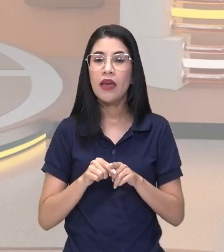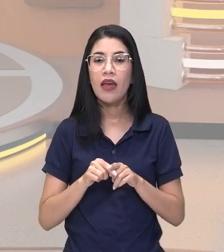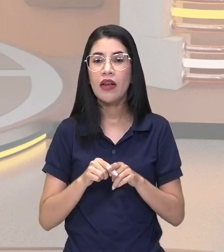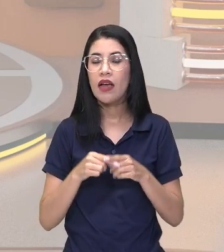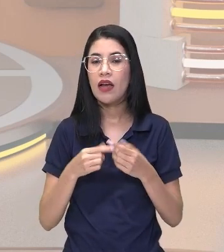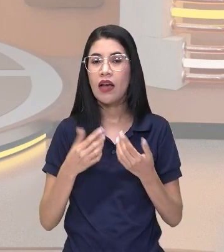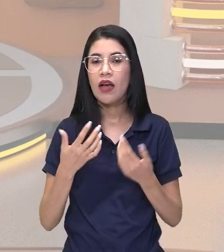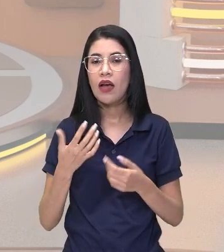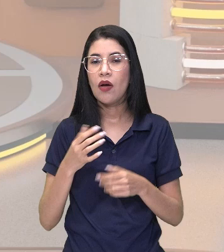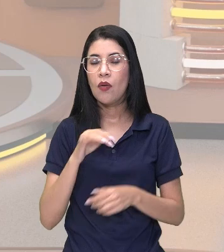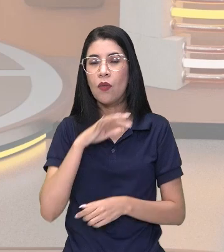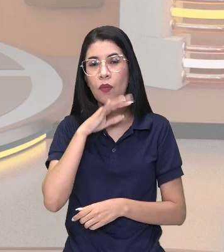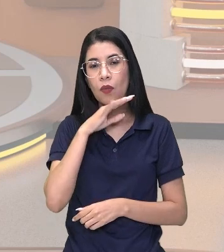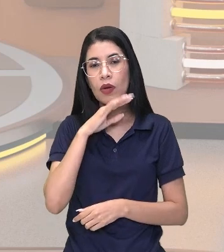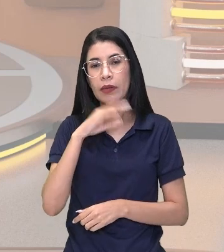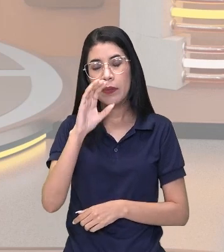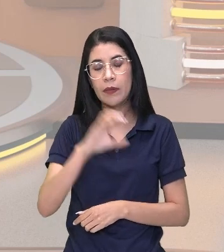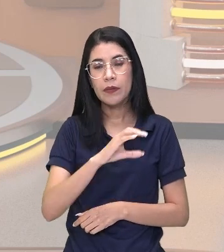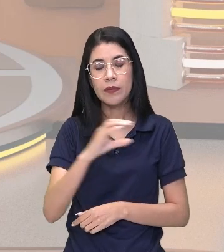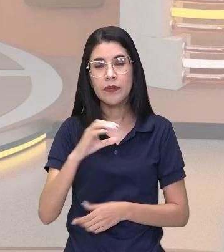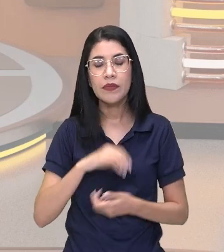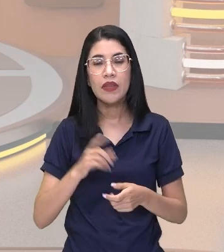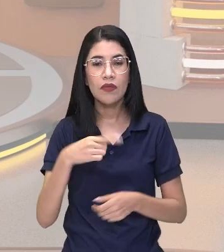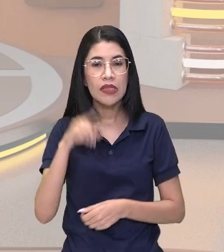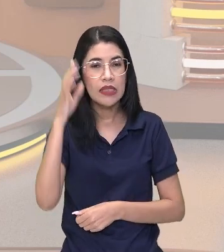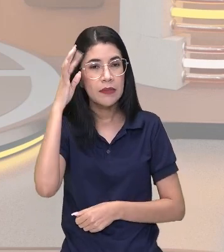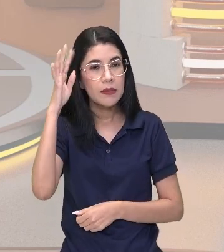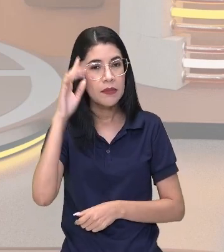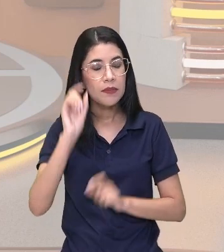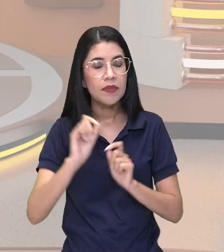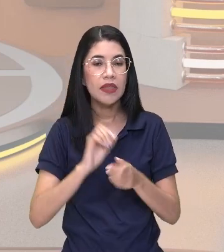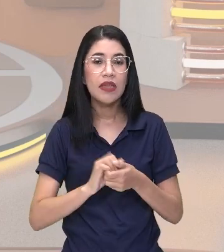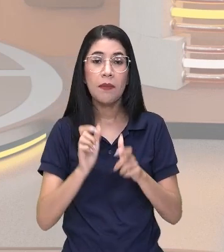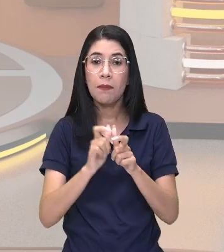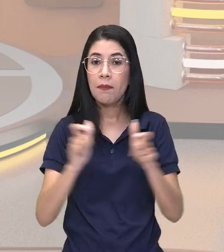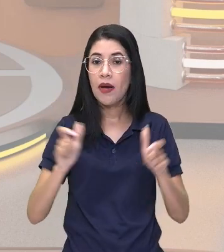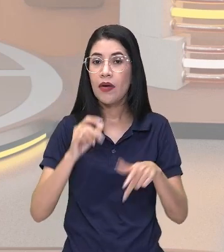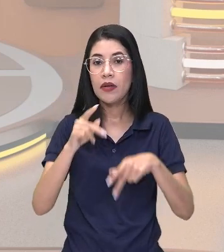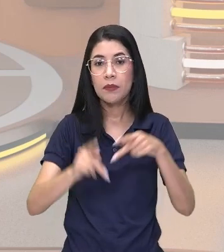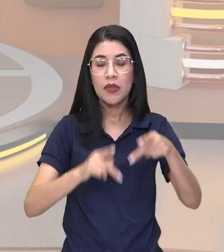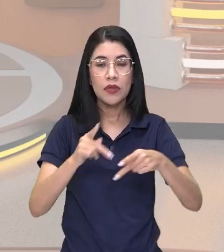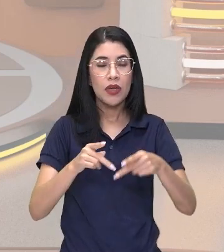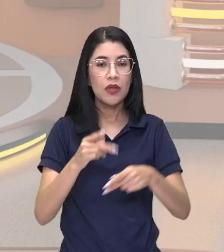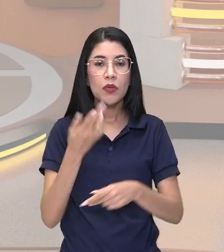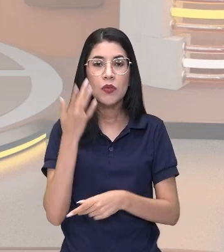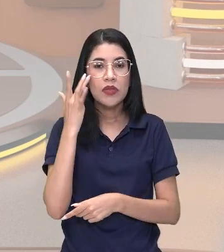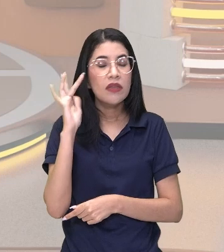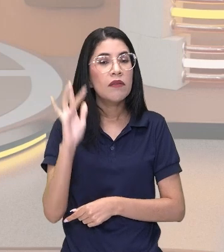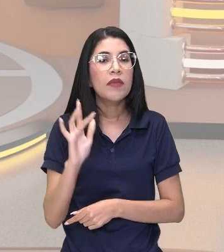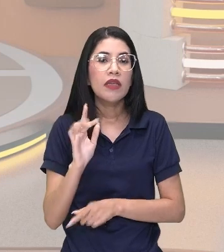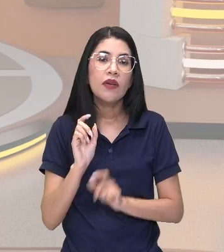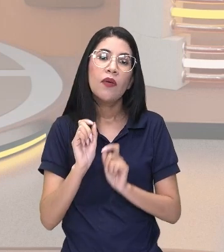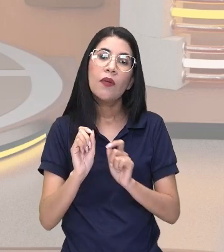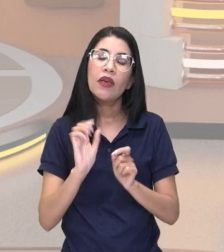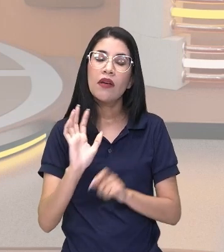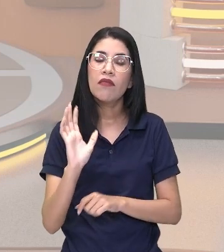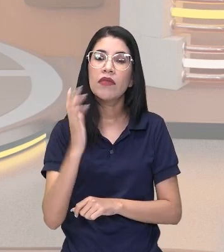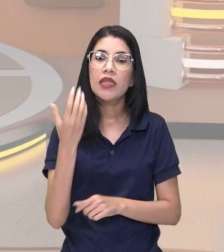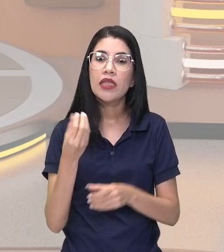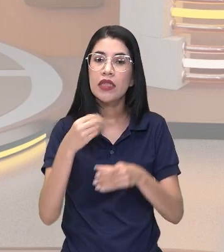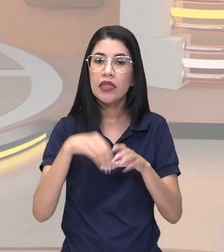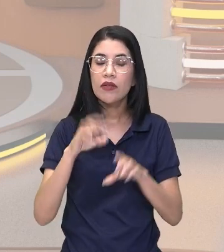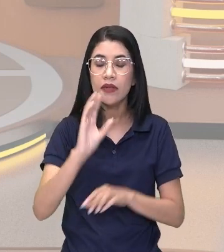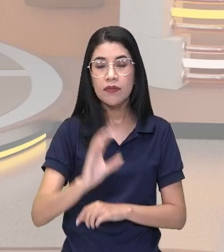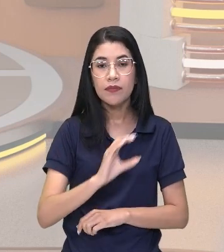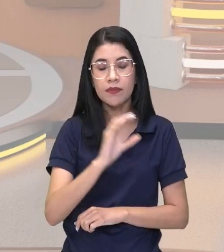muita gente. Necessariamente você deve imaginar que a grande maioria da população não tinha ali o conhecimento desses fatos.